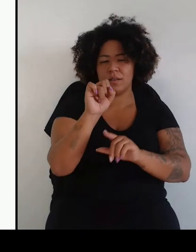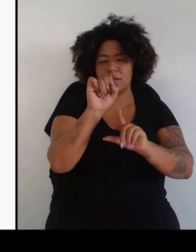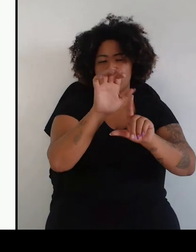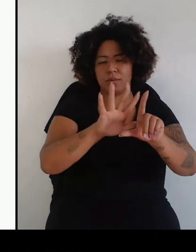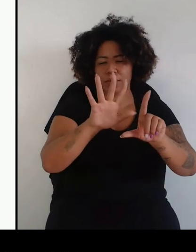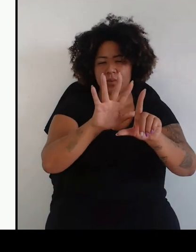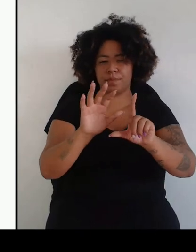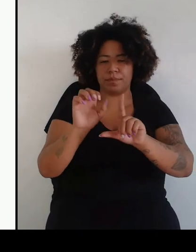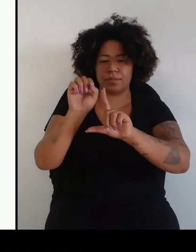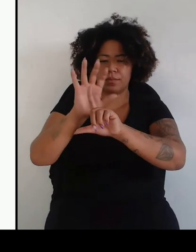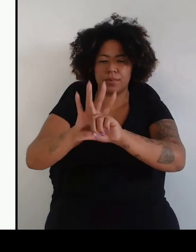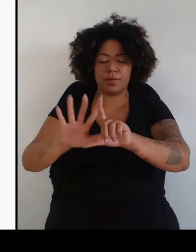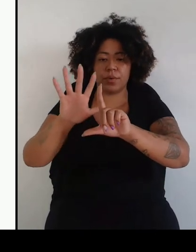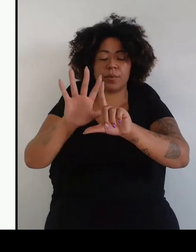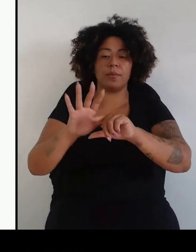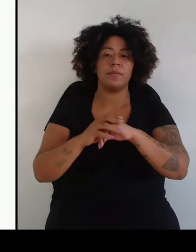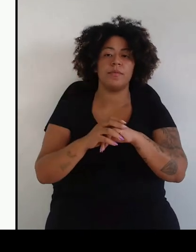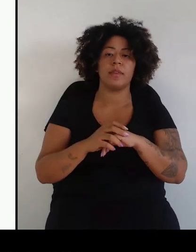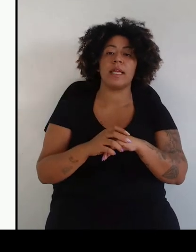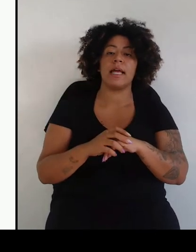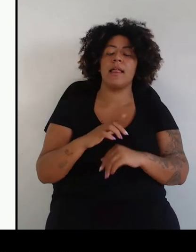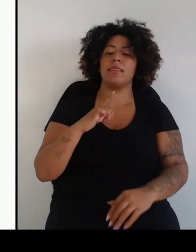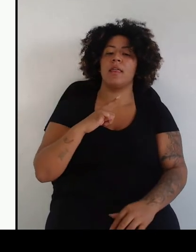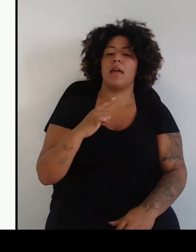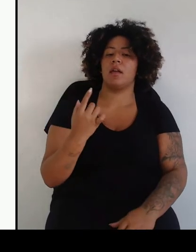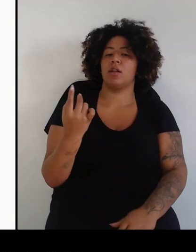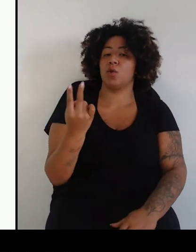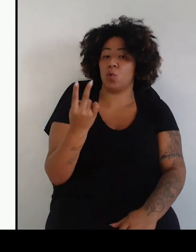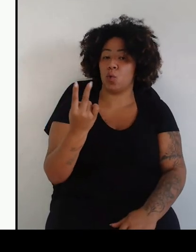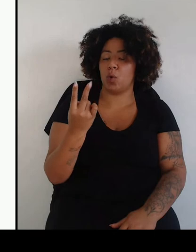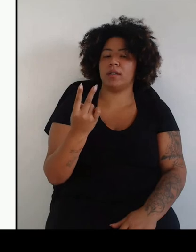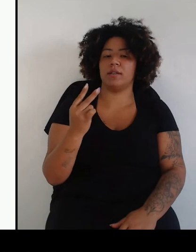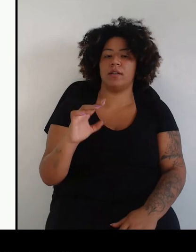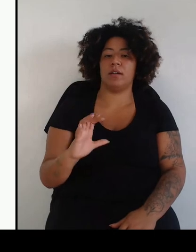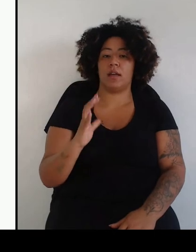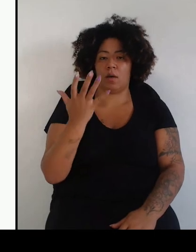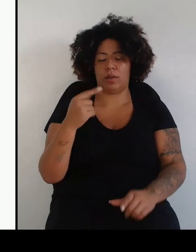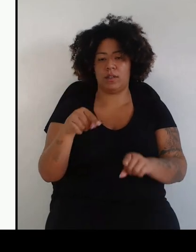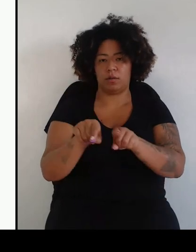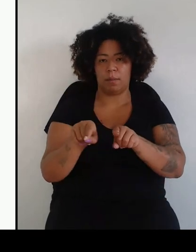bem como as duas figuras na grama que está no próximo slide